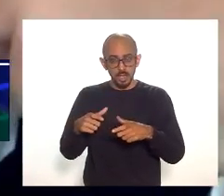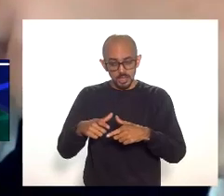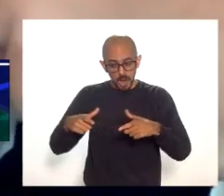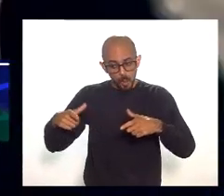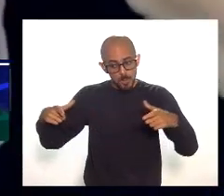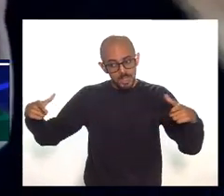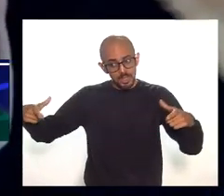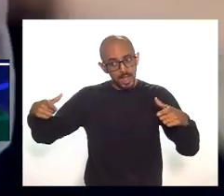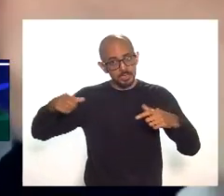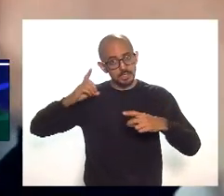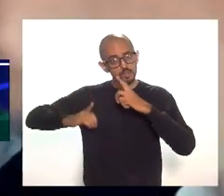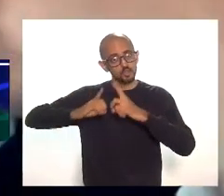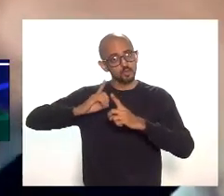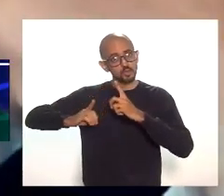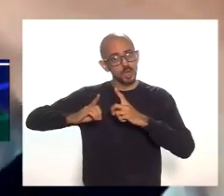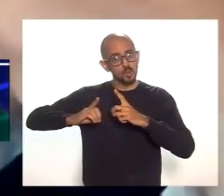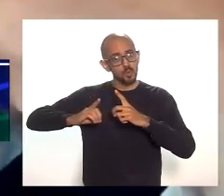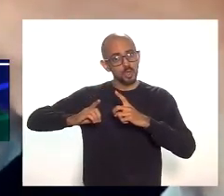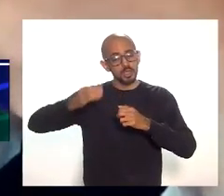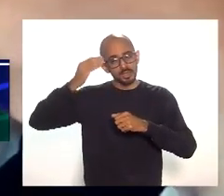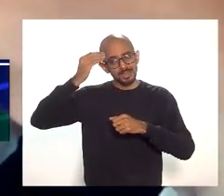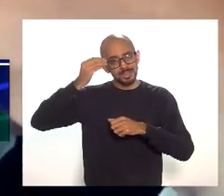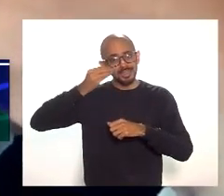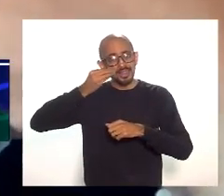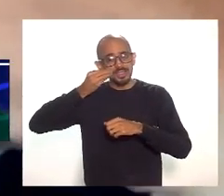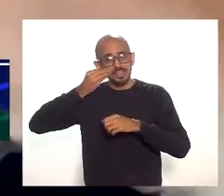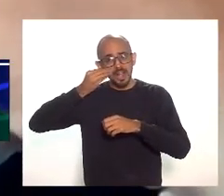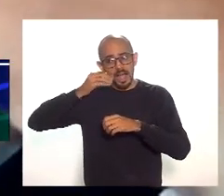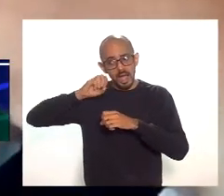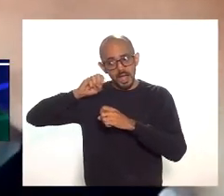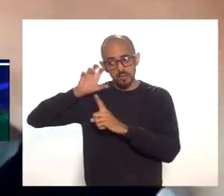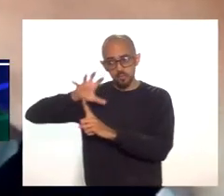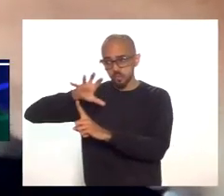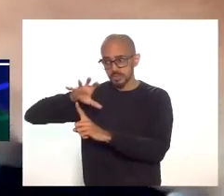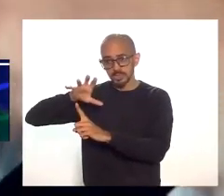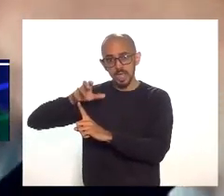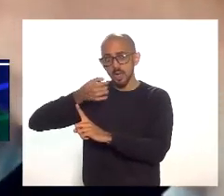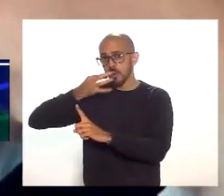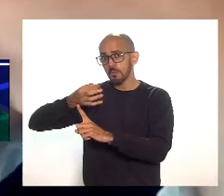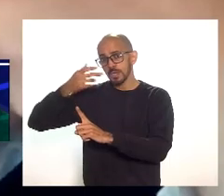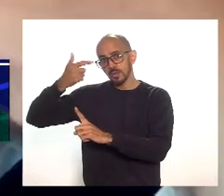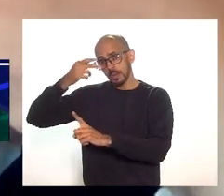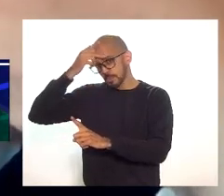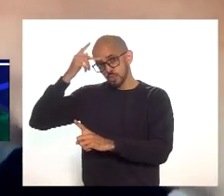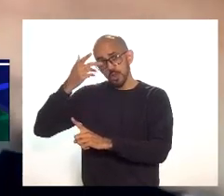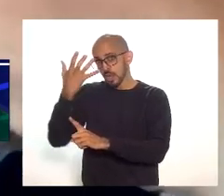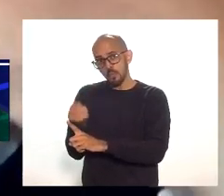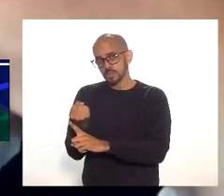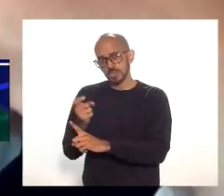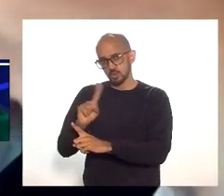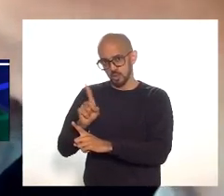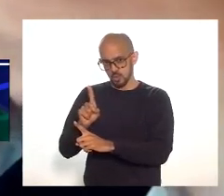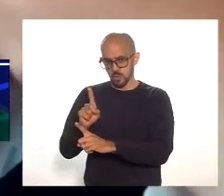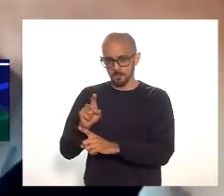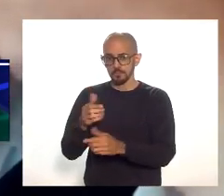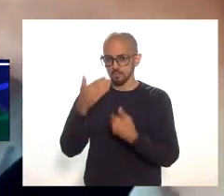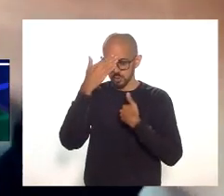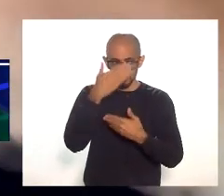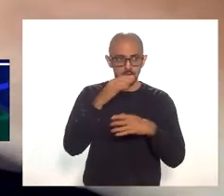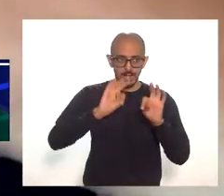consegue convencer aqueles que ainda não estão convencidos que a hora ainda vai chegar, mas ainda não chegou. Muito obrigado a todos